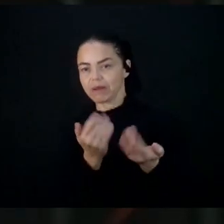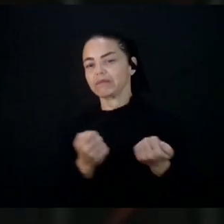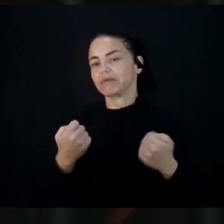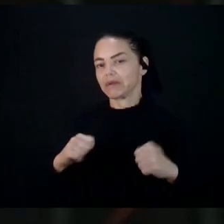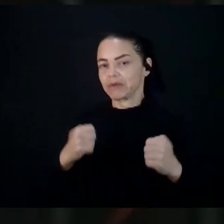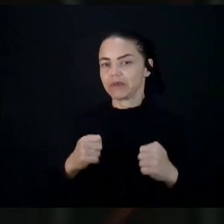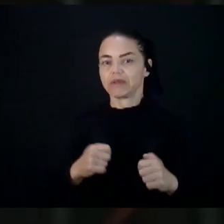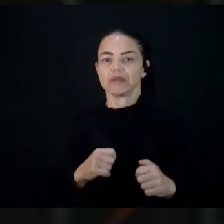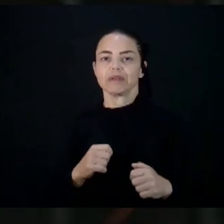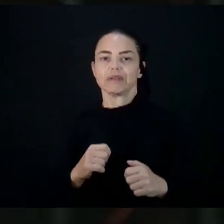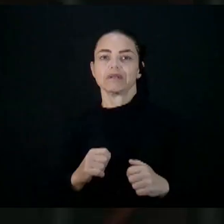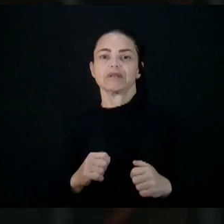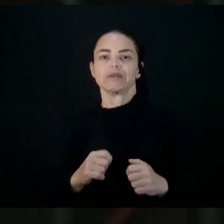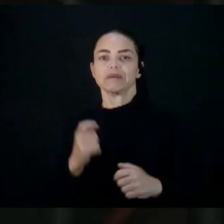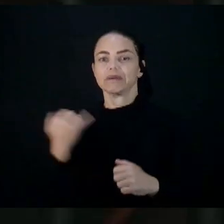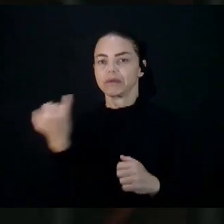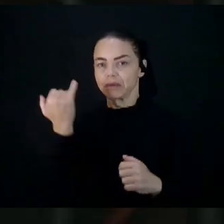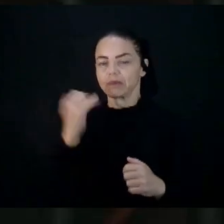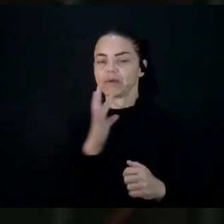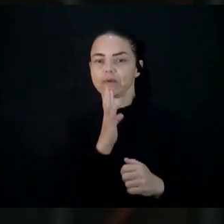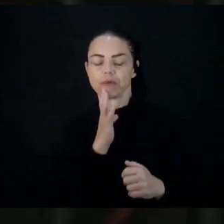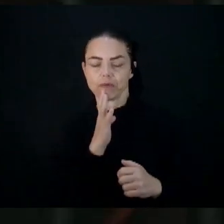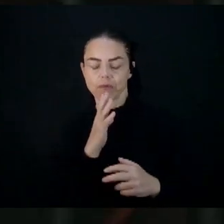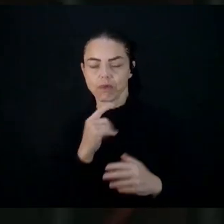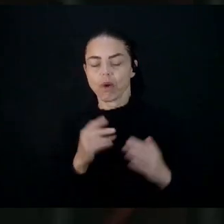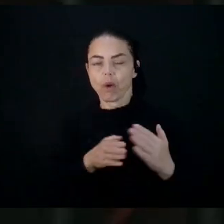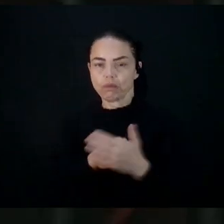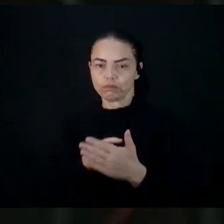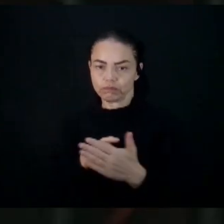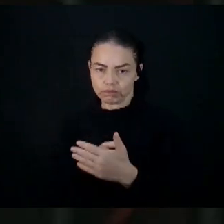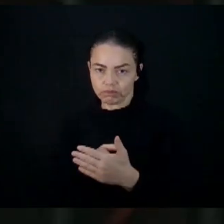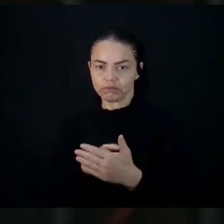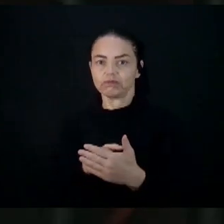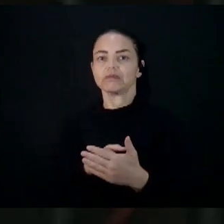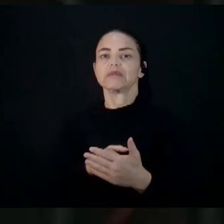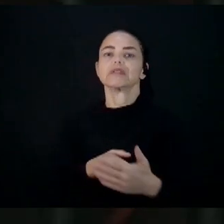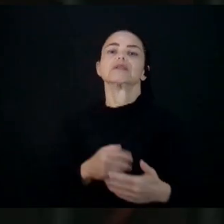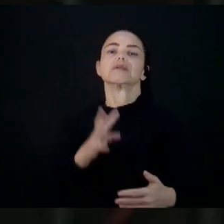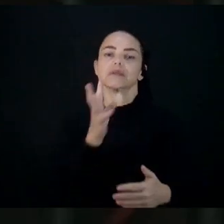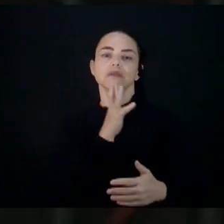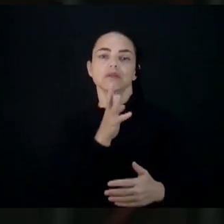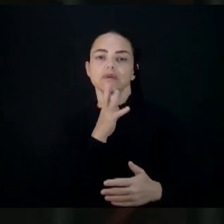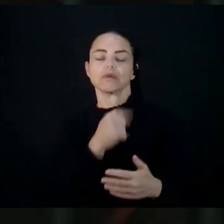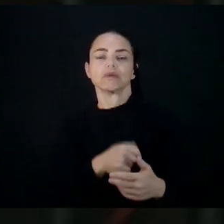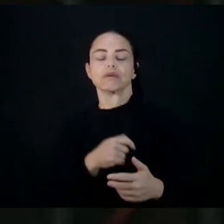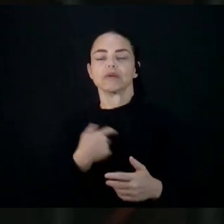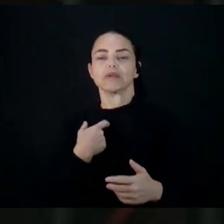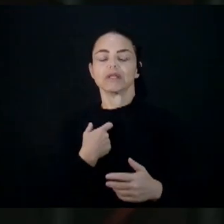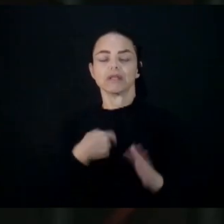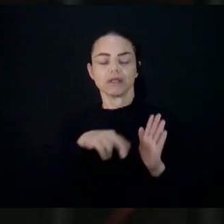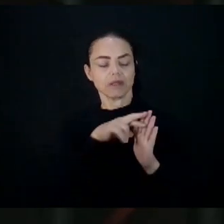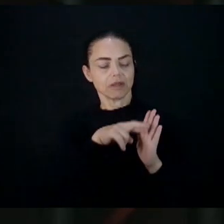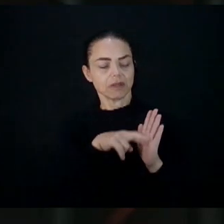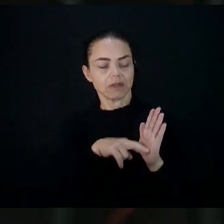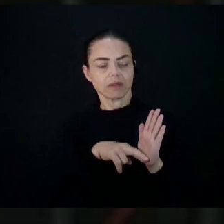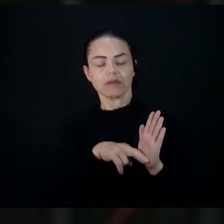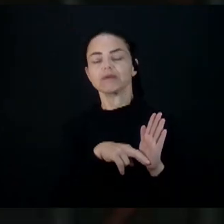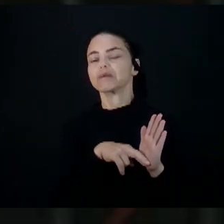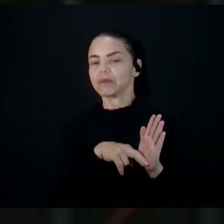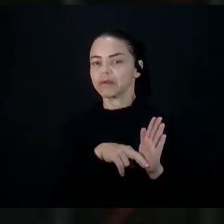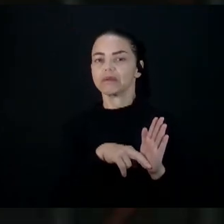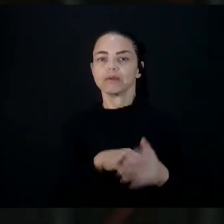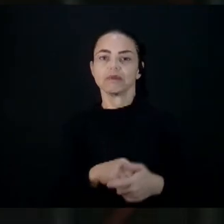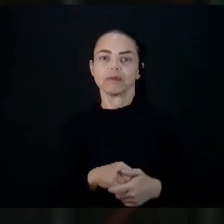tomar cuidado. É importante que a gente conheça o nosso corpo, que a gente conheça os nossos limites, as nossas regras, para que a